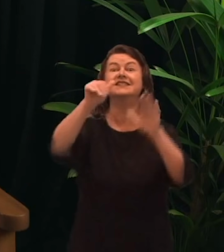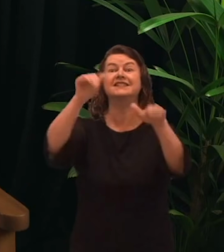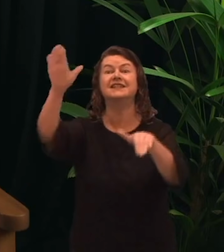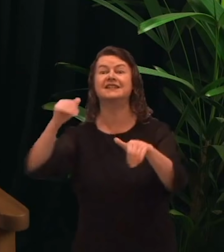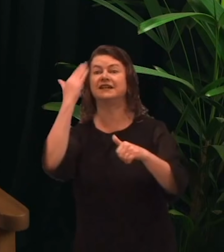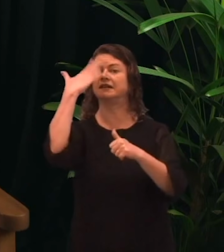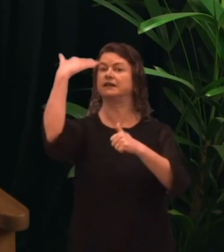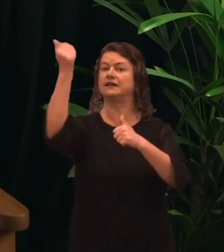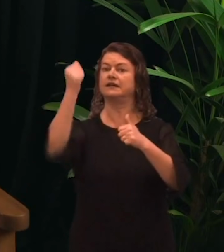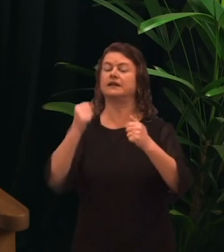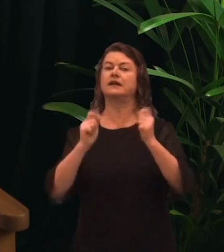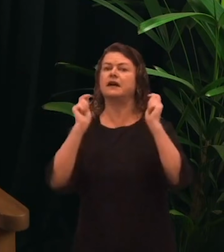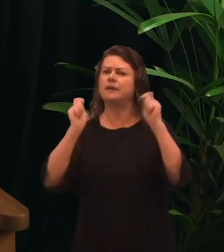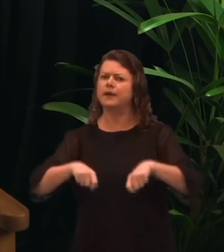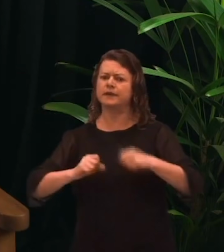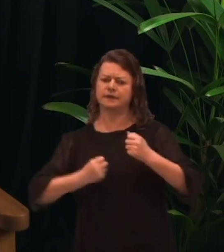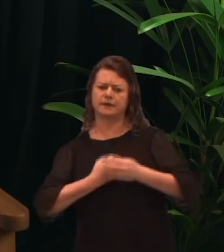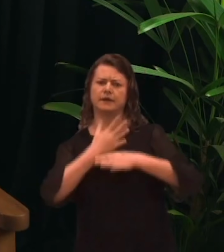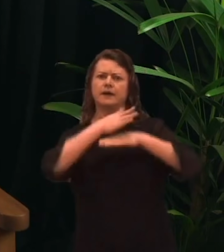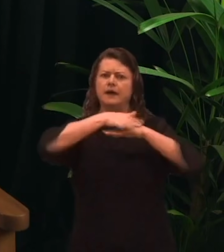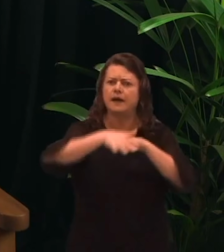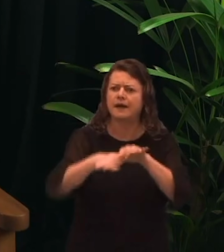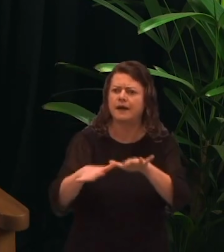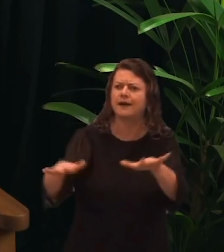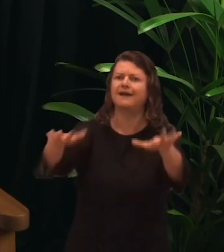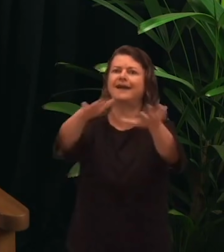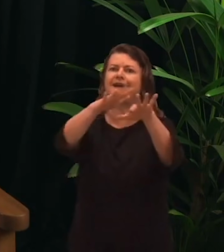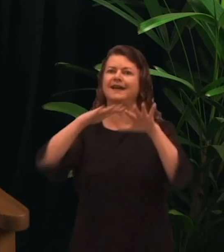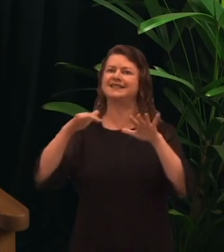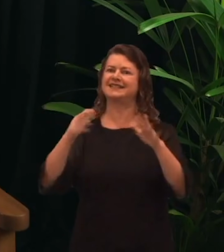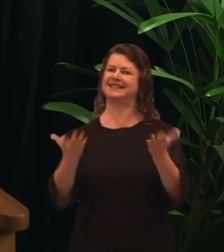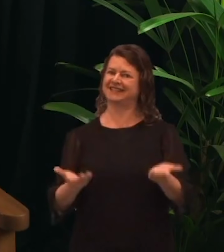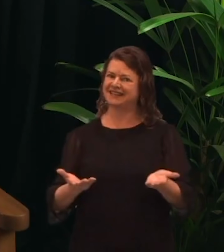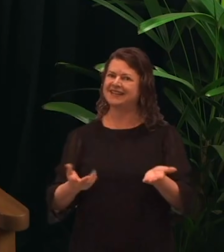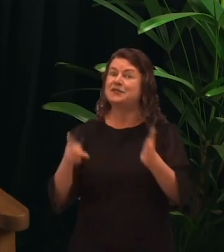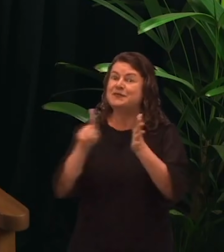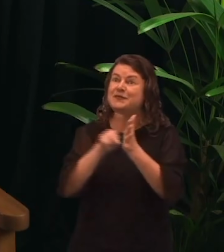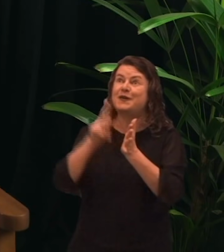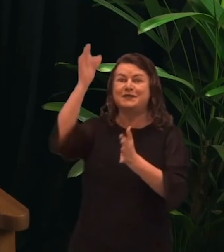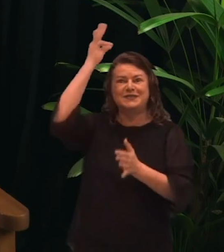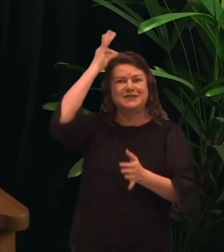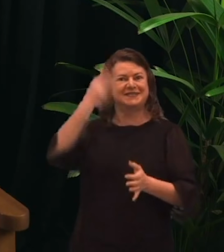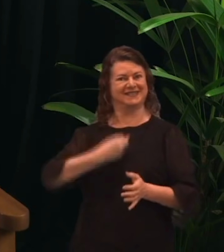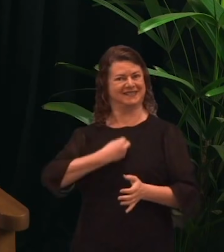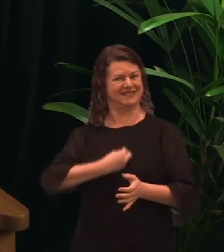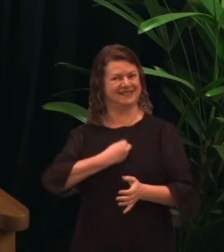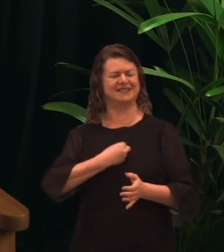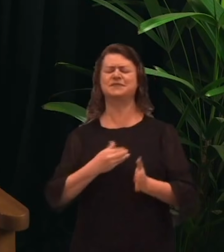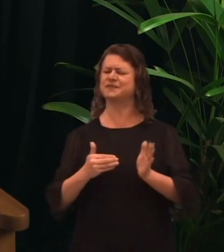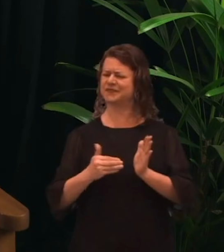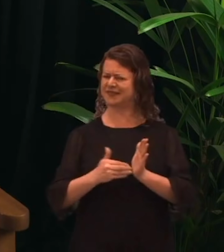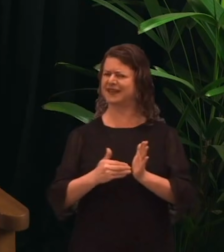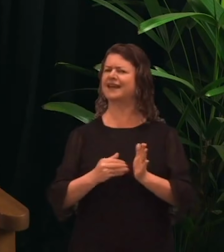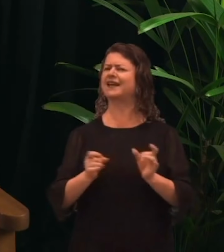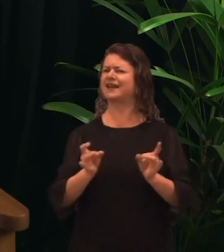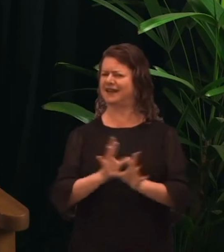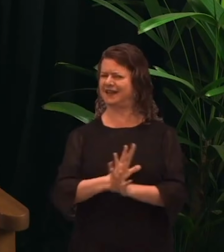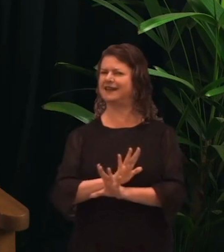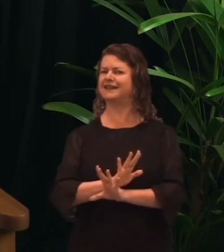Deus para frutificar de maneira abundante esses frutos que acabamos de ler. Eu quero